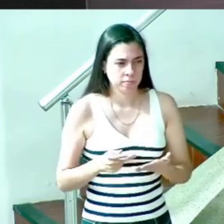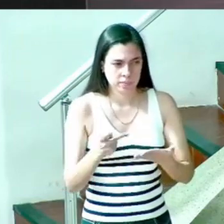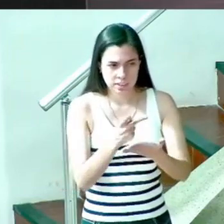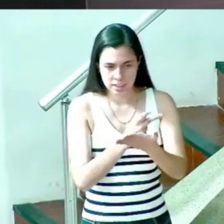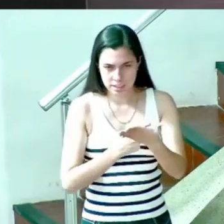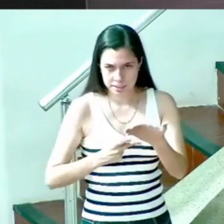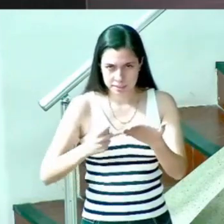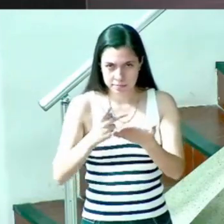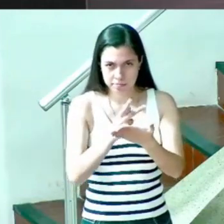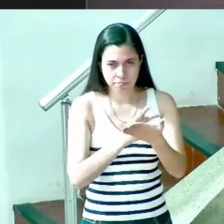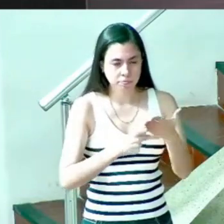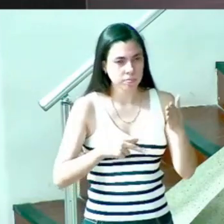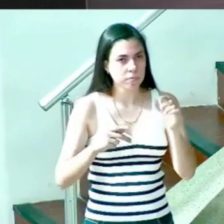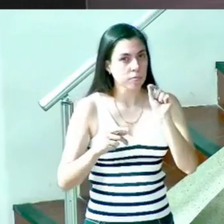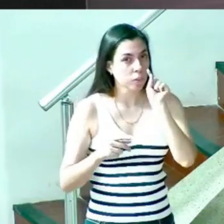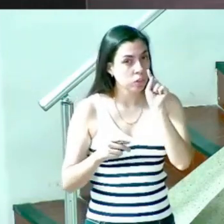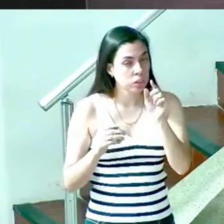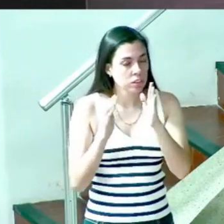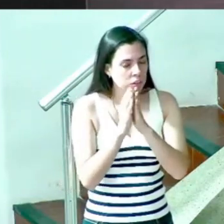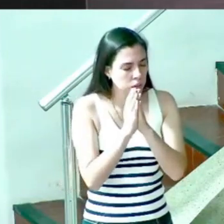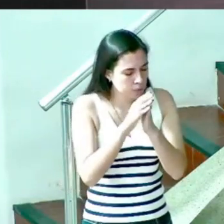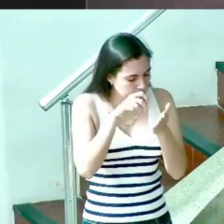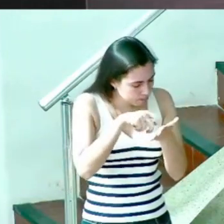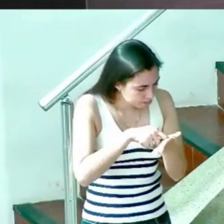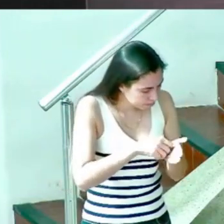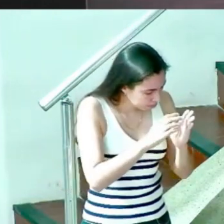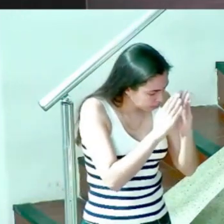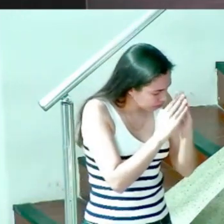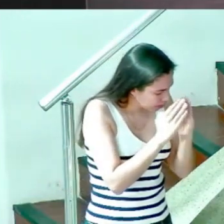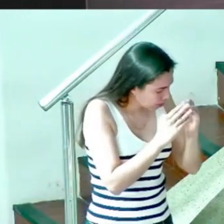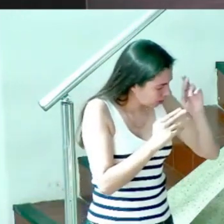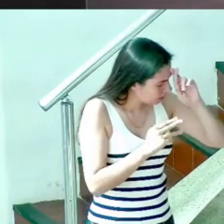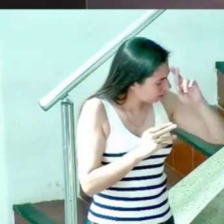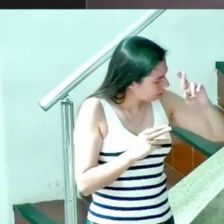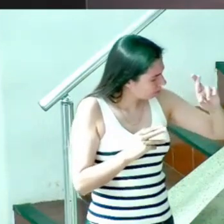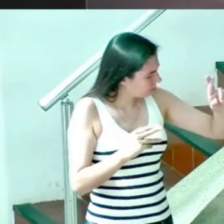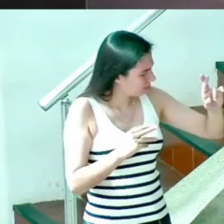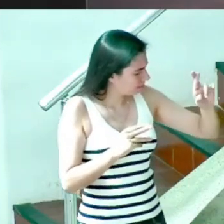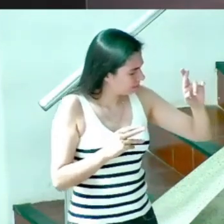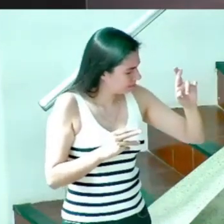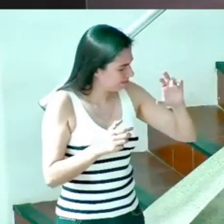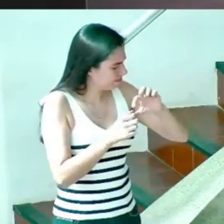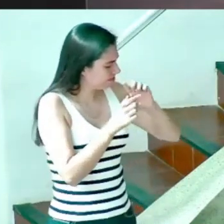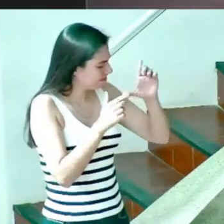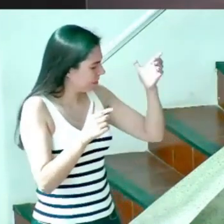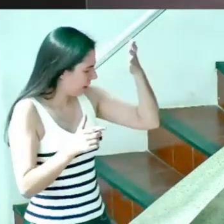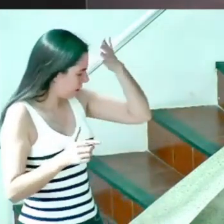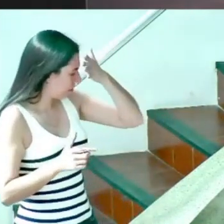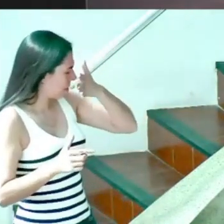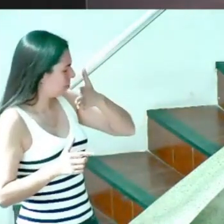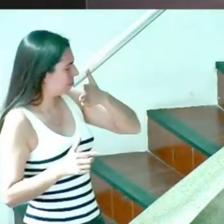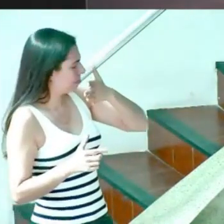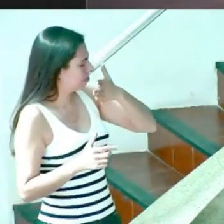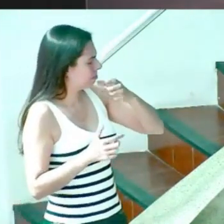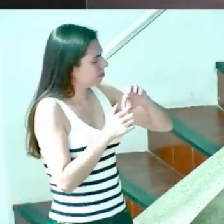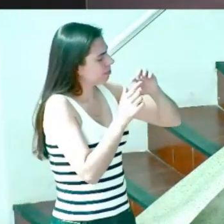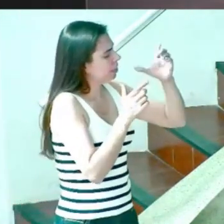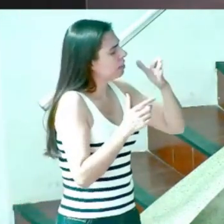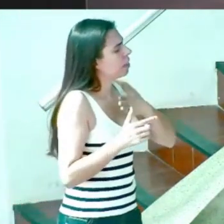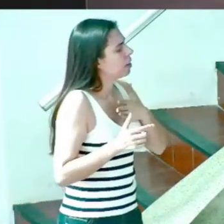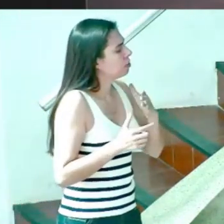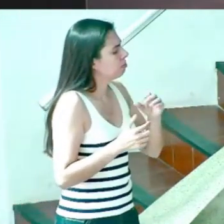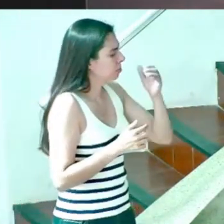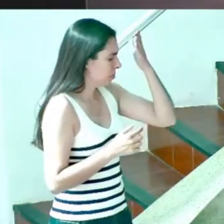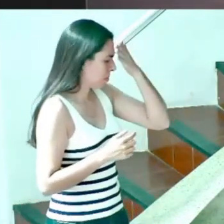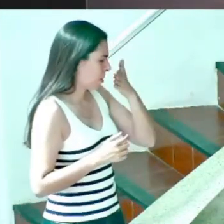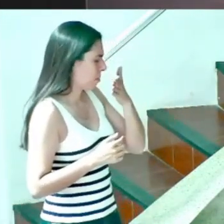de você orando e pedindo a Deus: Senhor, me livra do mal, me livra do mal.